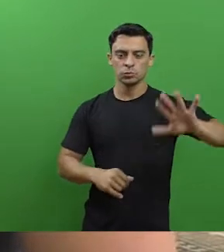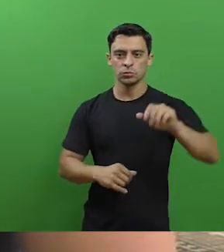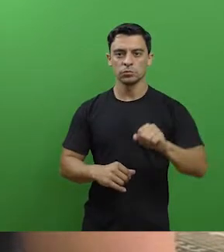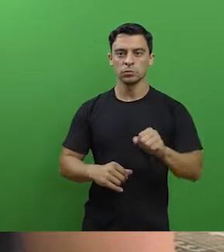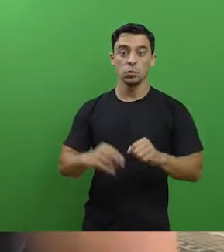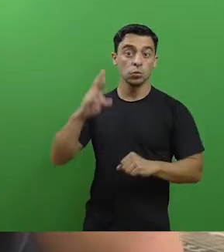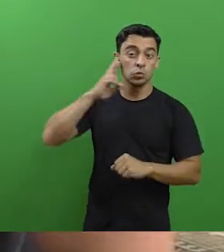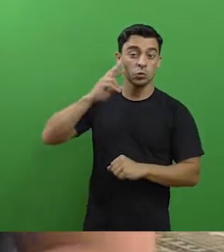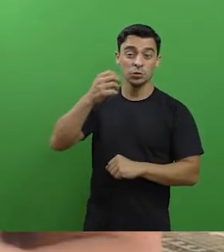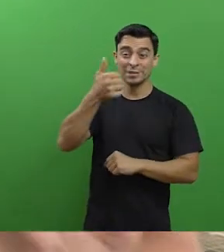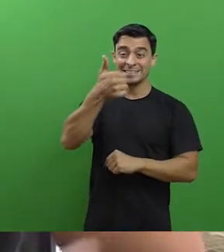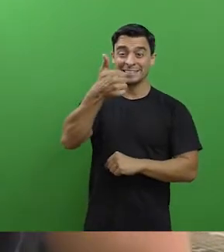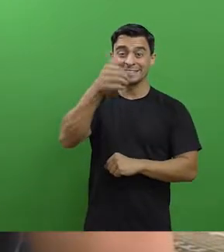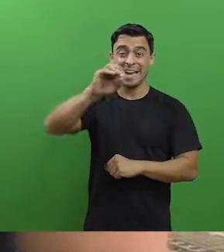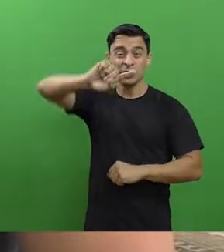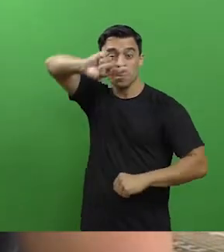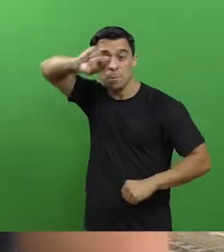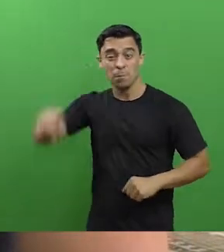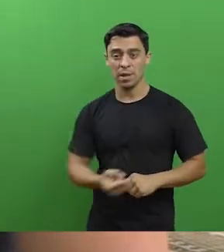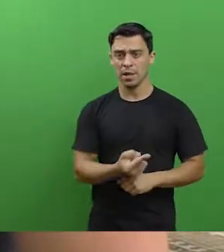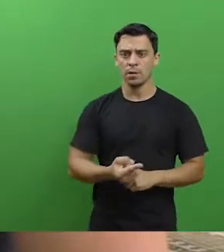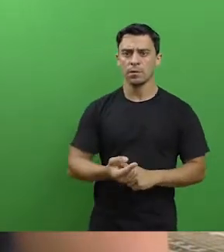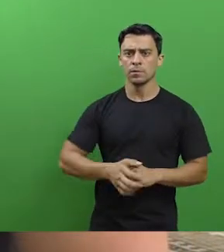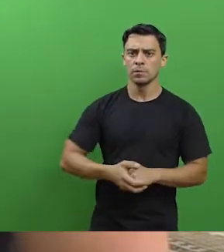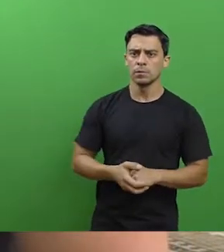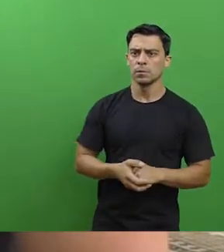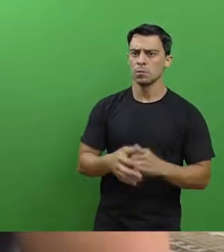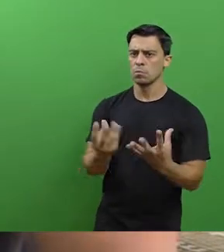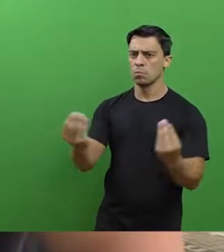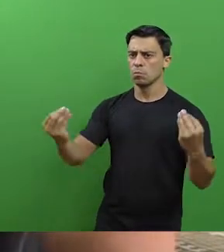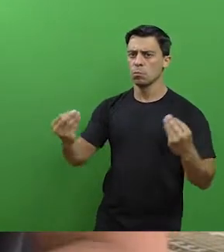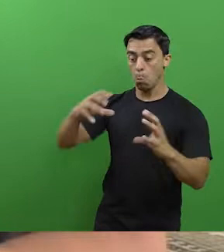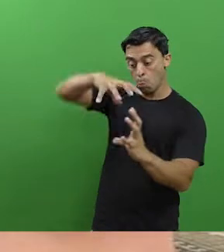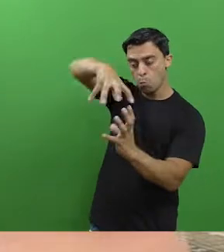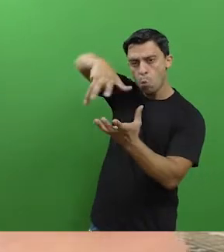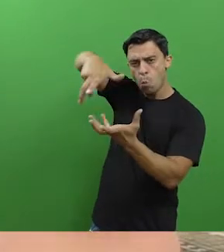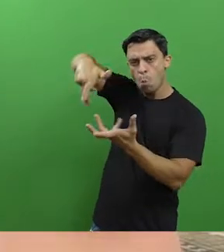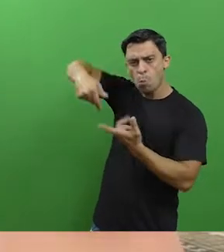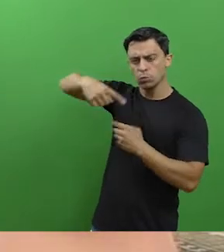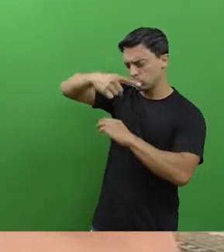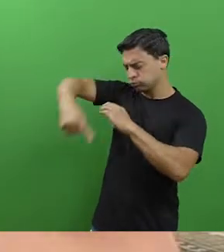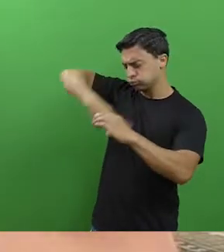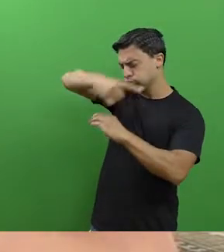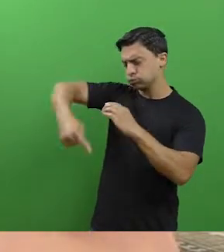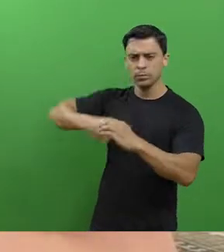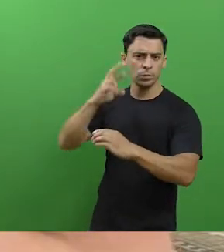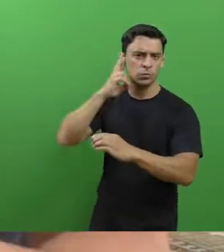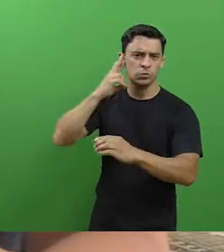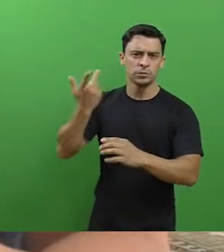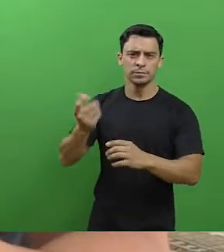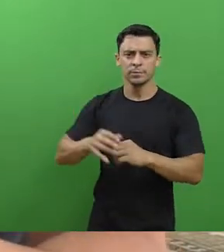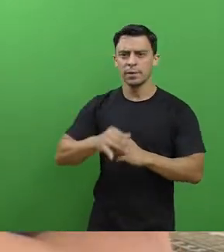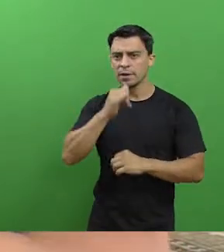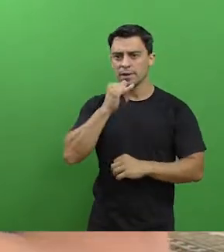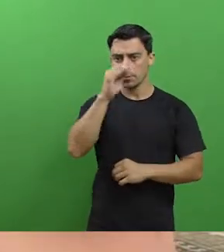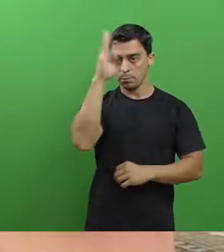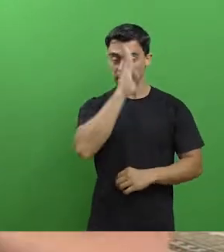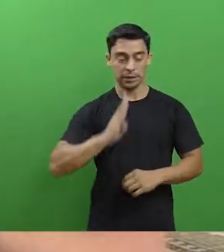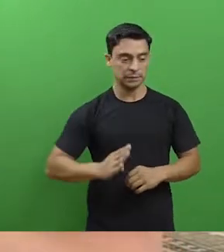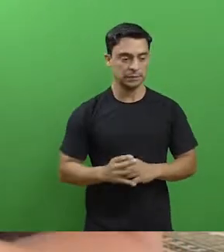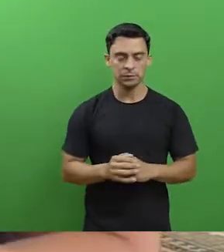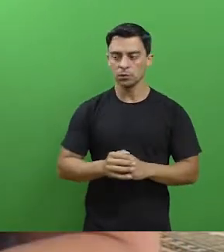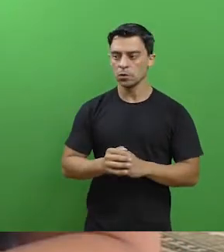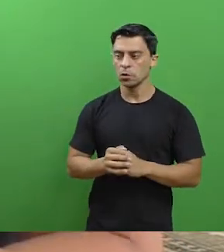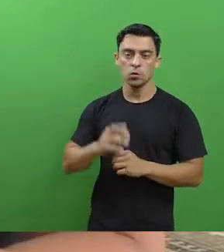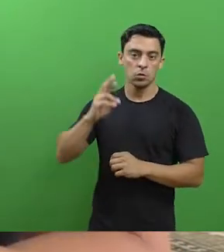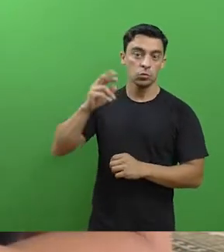são muitos surdos, né? No mundo todo também milhões de surdos existem. Então, só no Brasil, né? 10 milhões de pessoas surdas, surdas que usam a língua